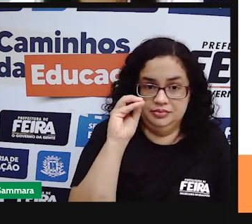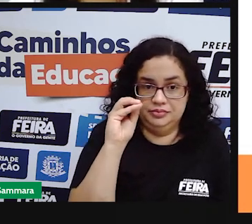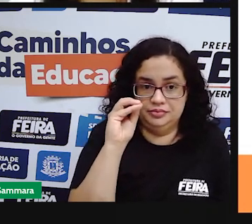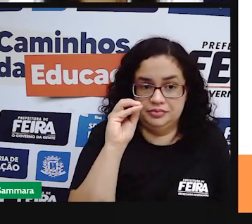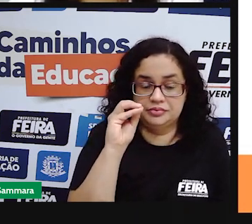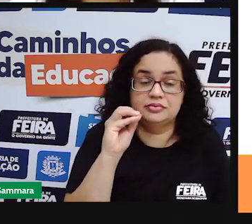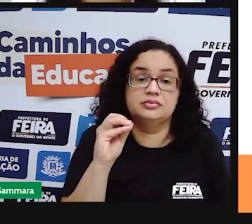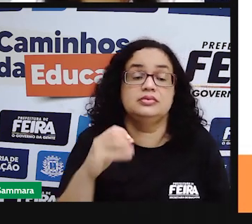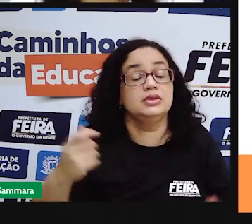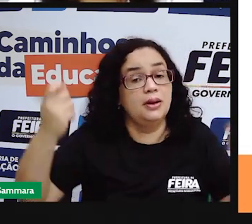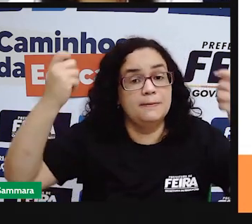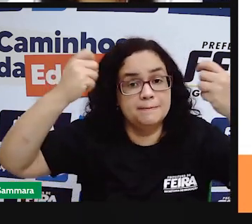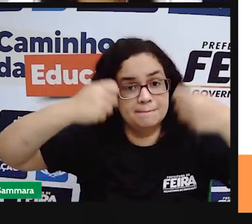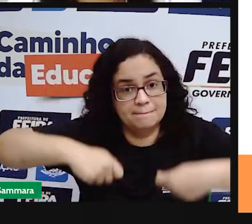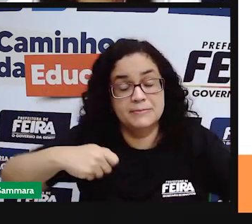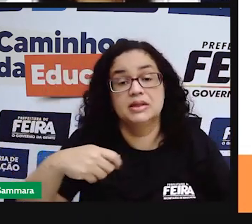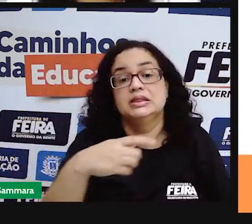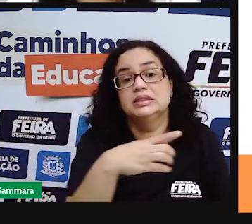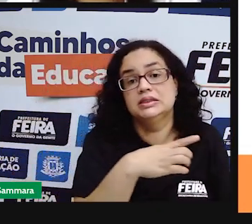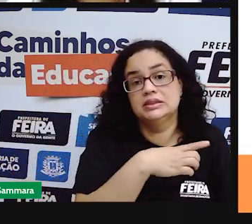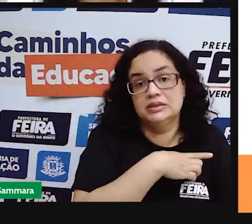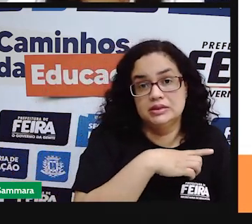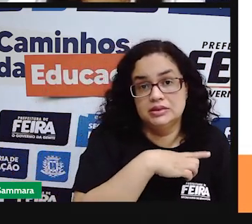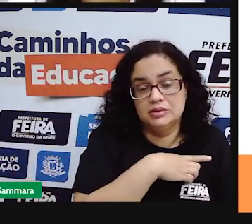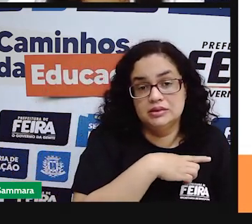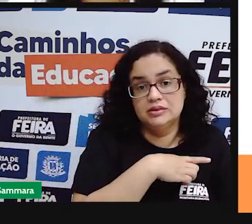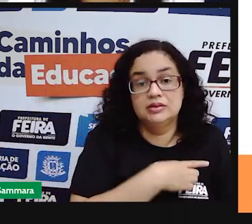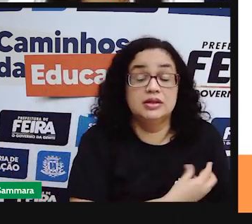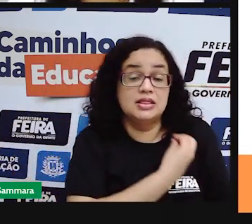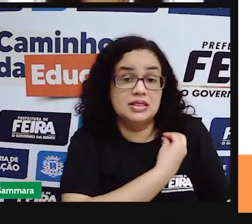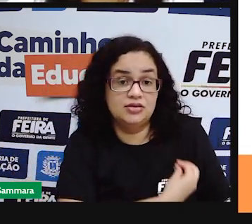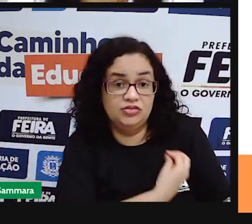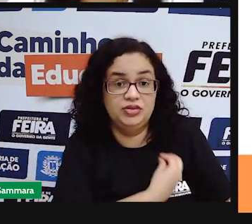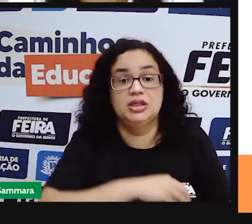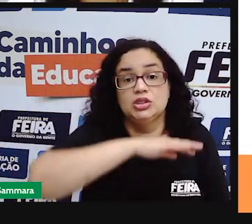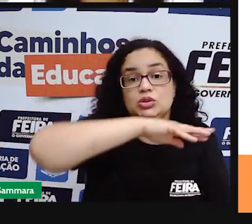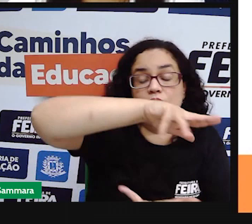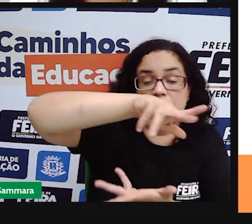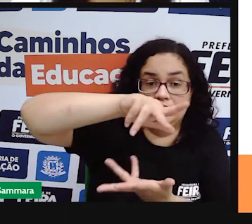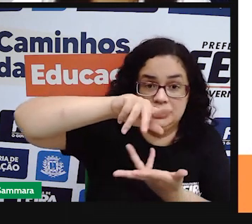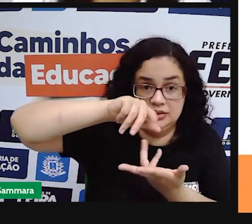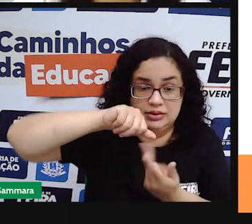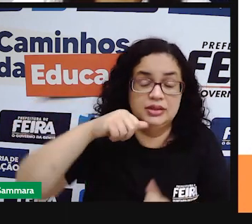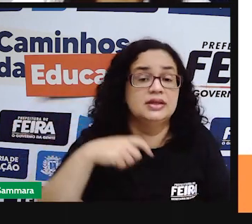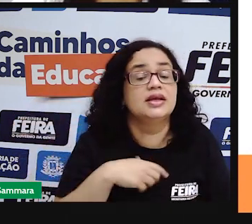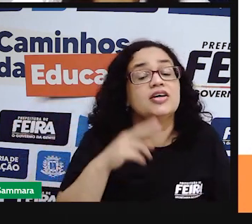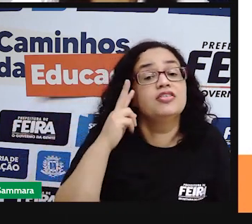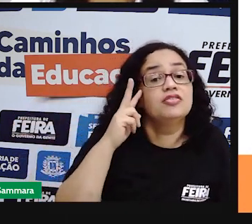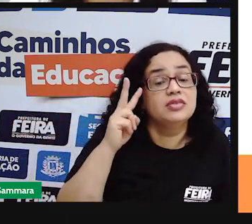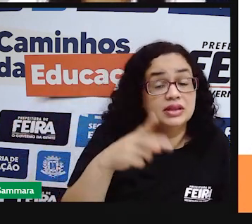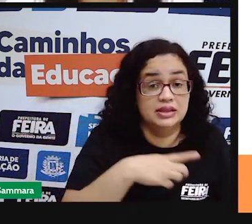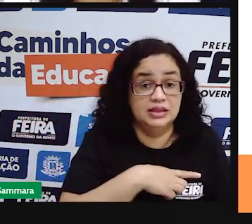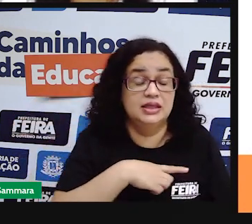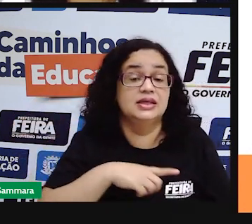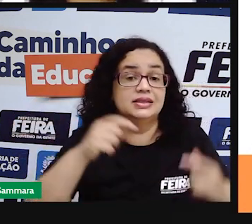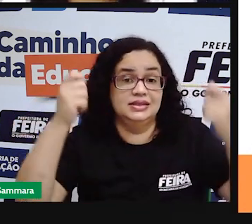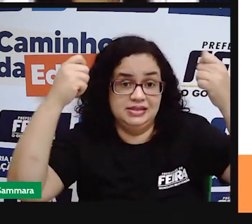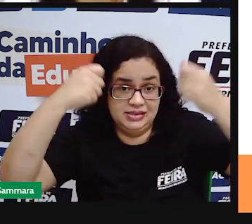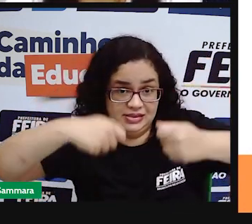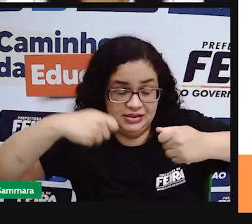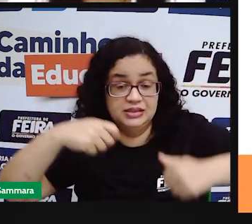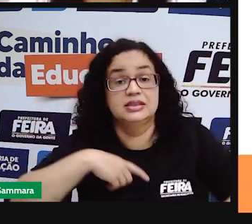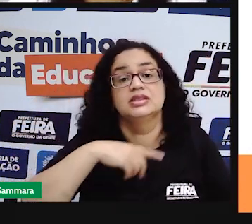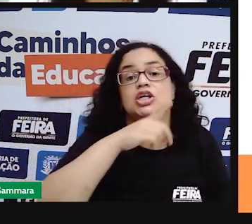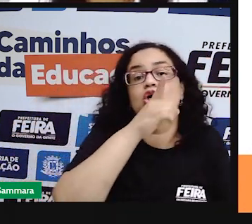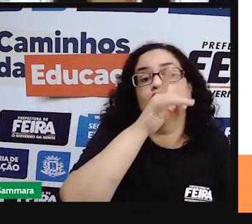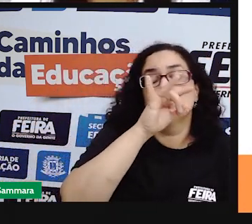movimento necessário para a manutenção da vida no planeta. Nós temos necessidade de que exista o dia e